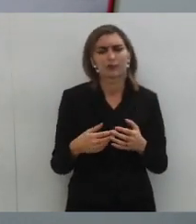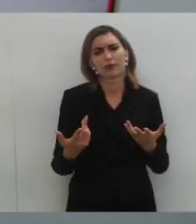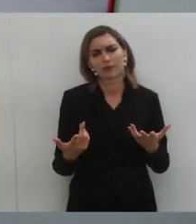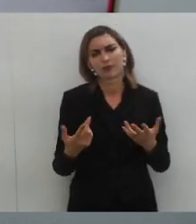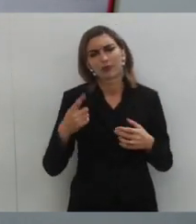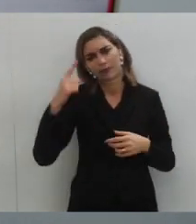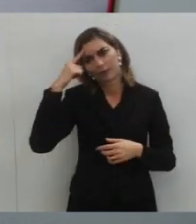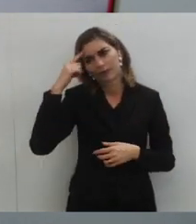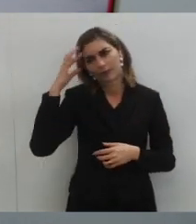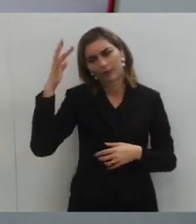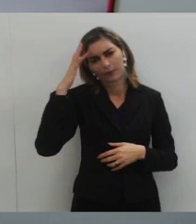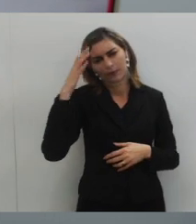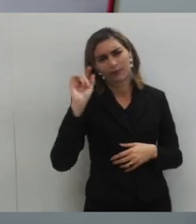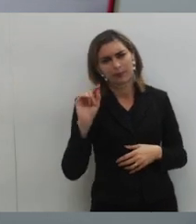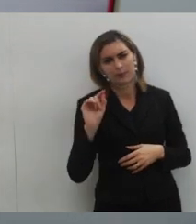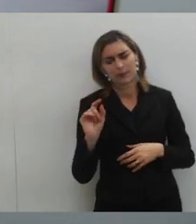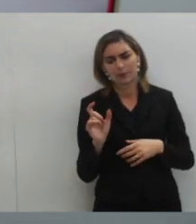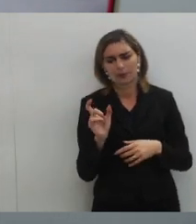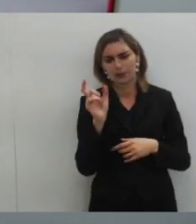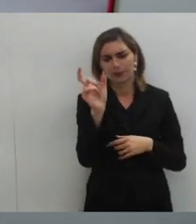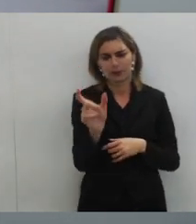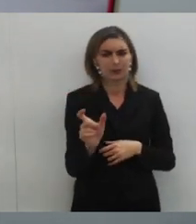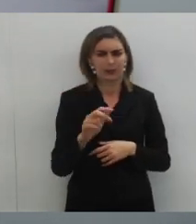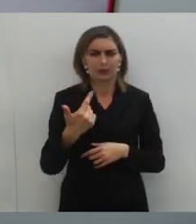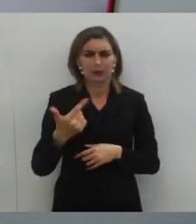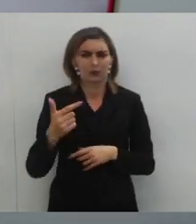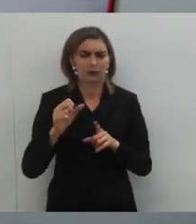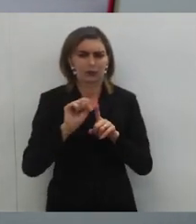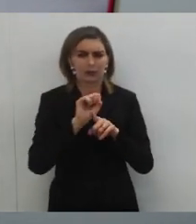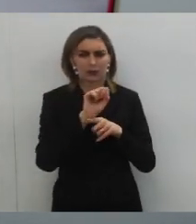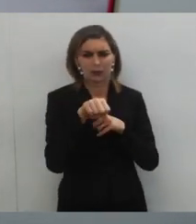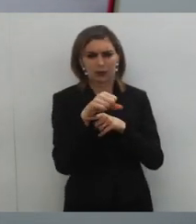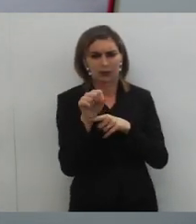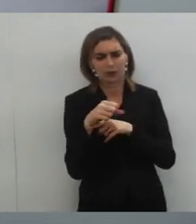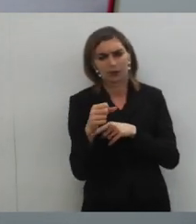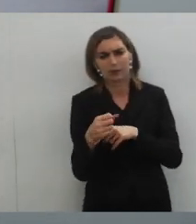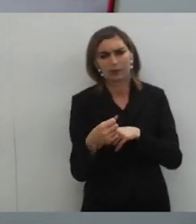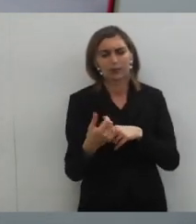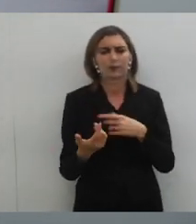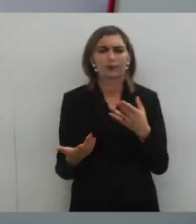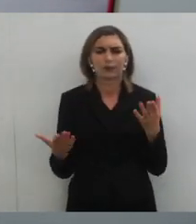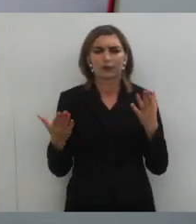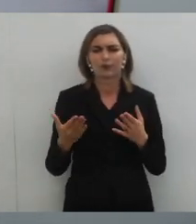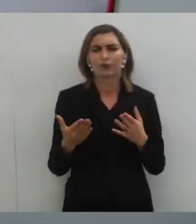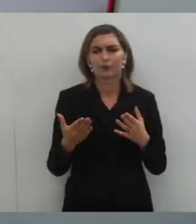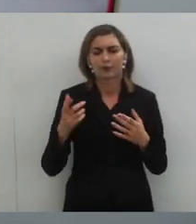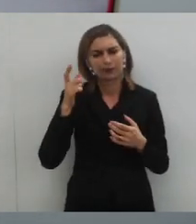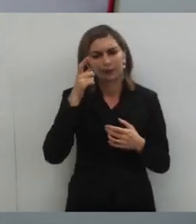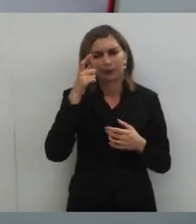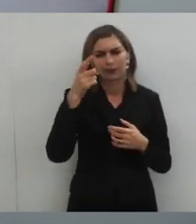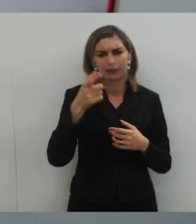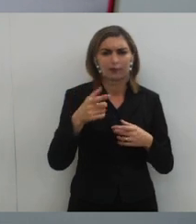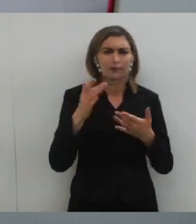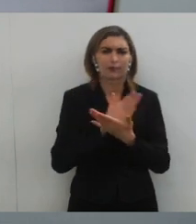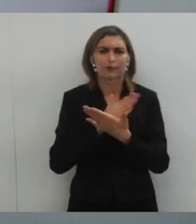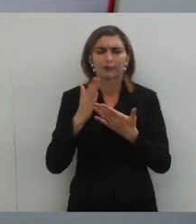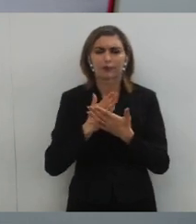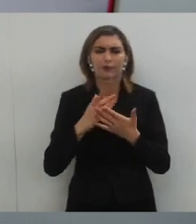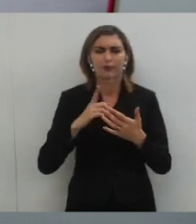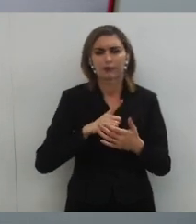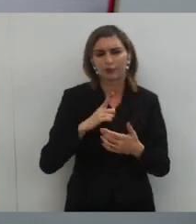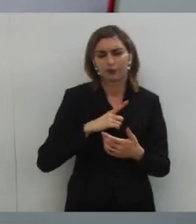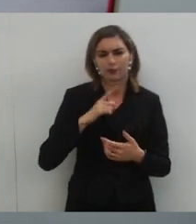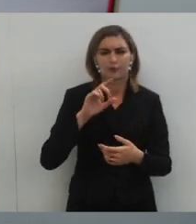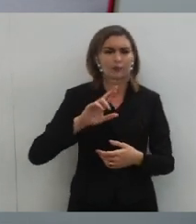erro de pensar que a palavra, que não tem sujeito, mas tem sujeito, né? E a intencionalidade talvez tenha